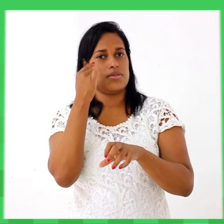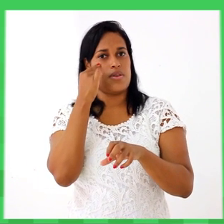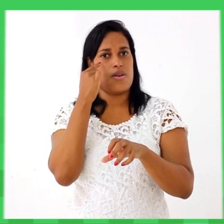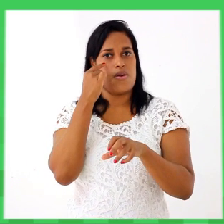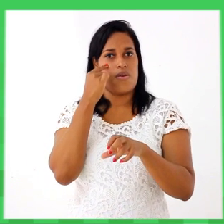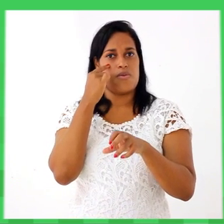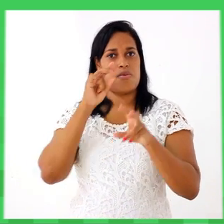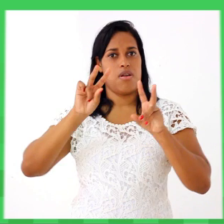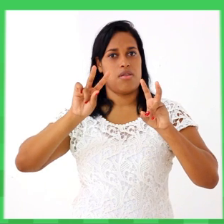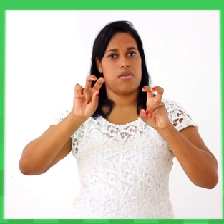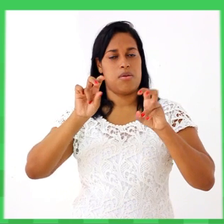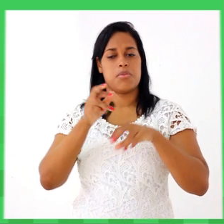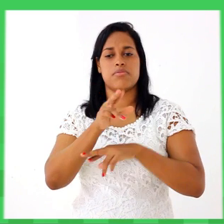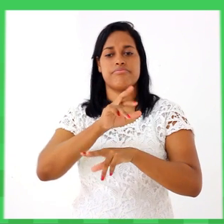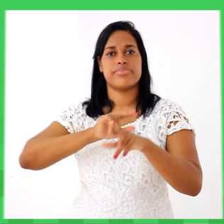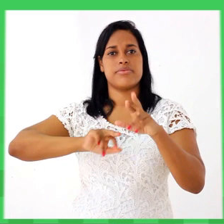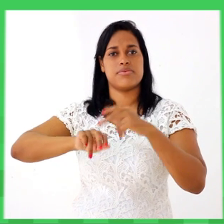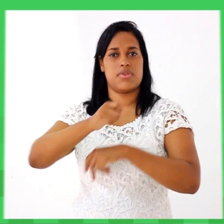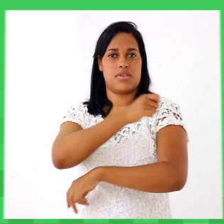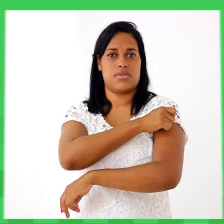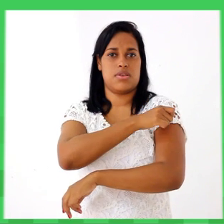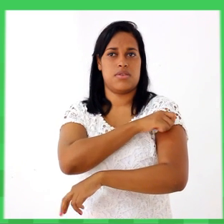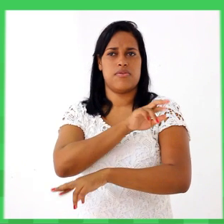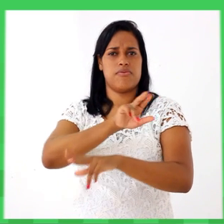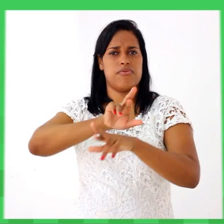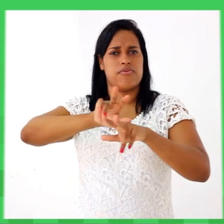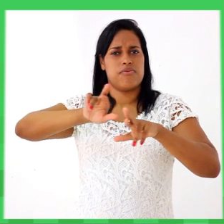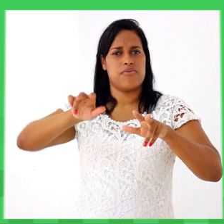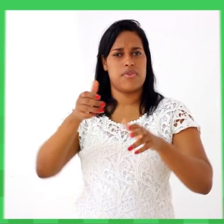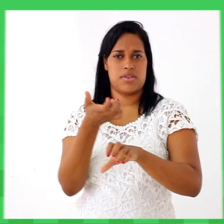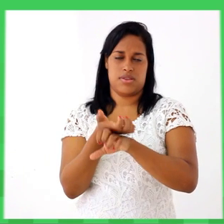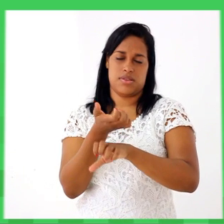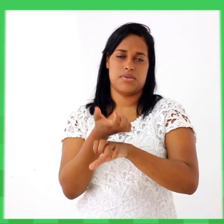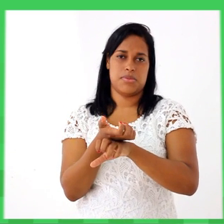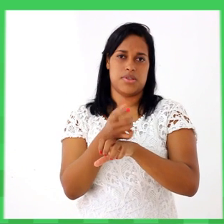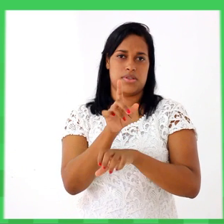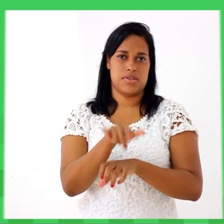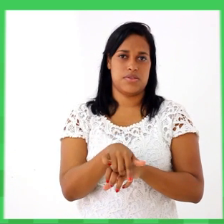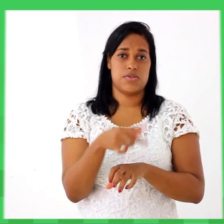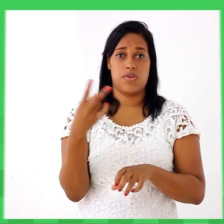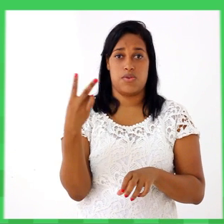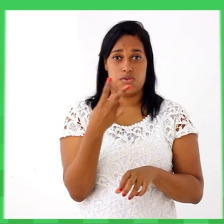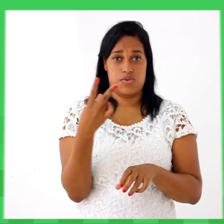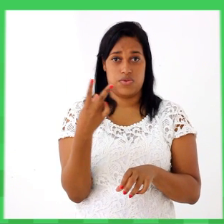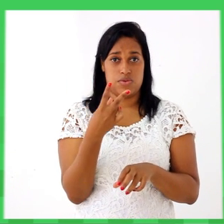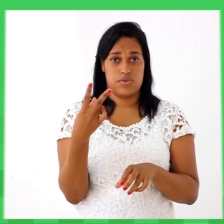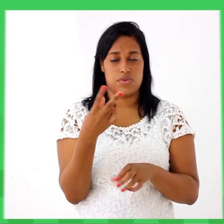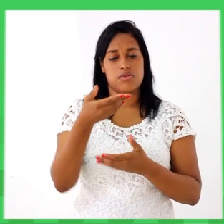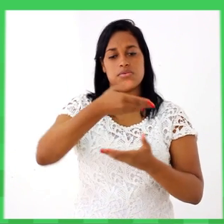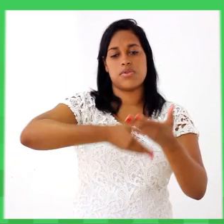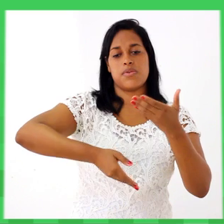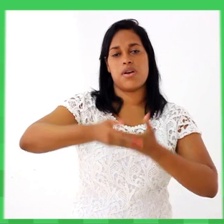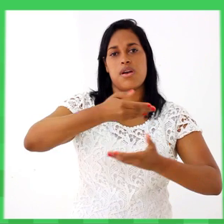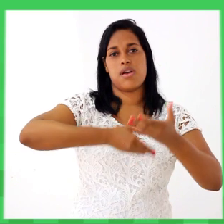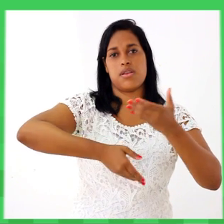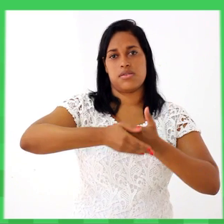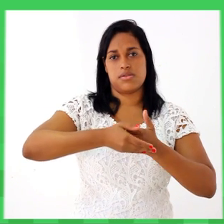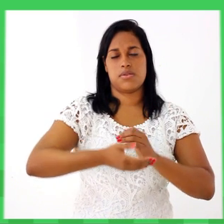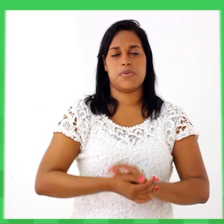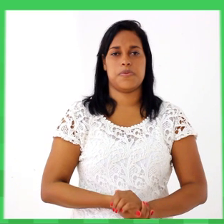alunos. Aquela turma vai ter só uma disciplina? Não, ela vai ter várias. Então, dos dois lados, você tem uma relação de muitos para